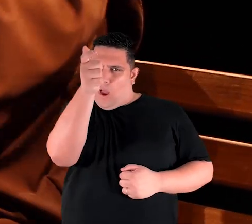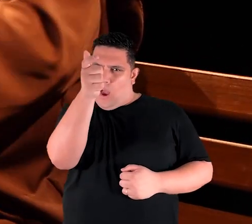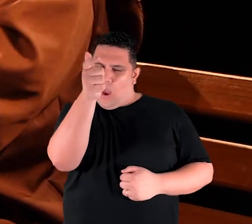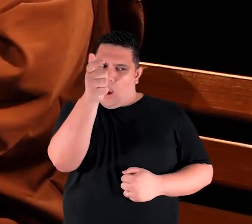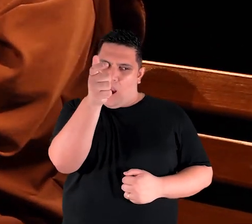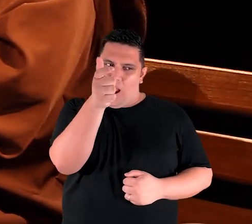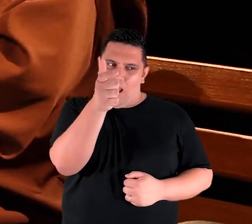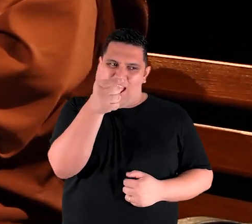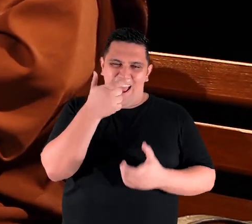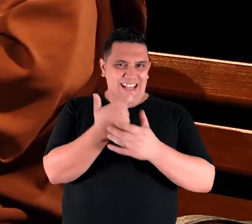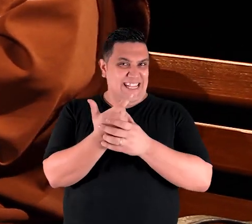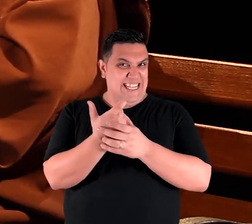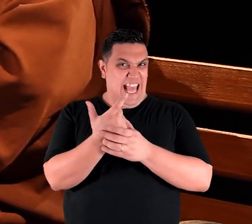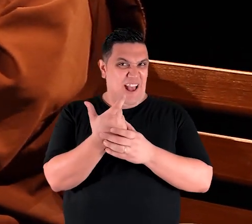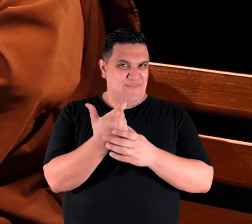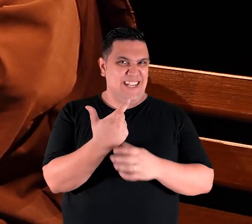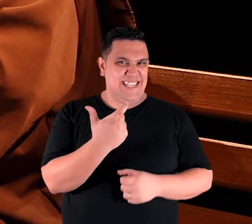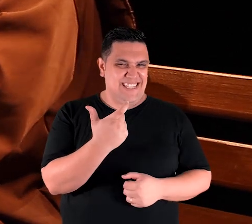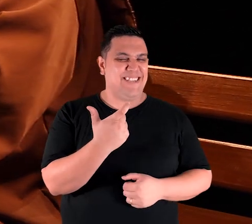As armas.